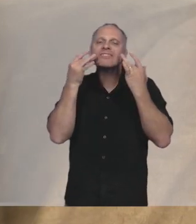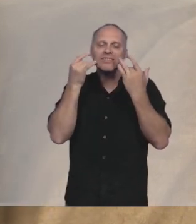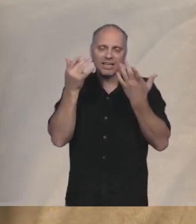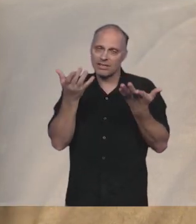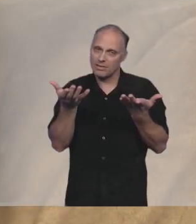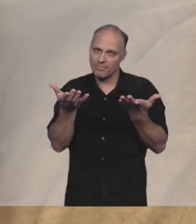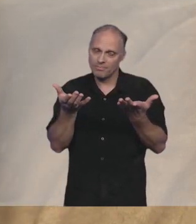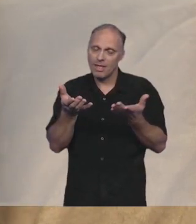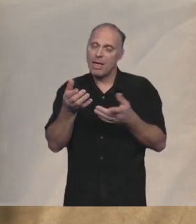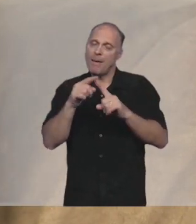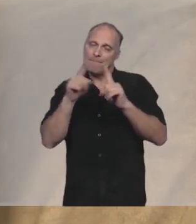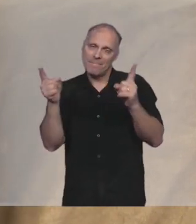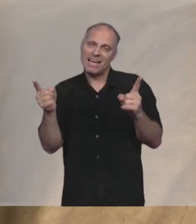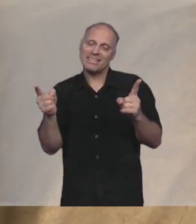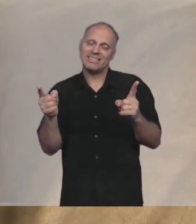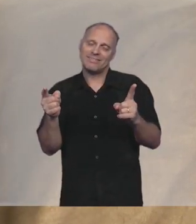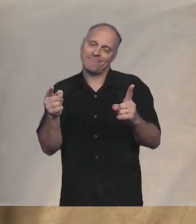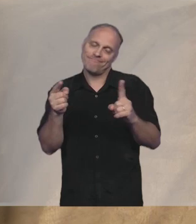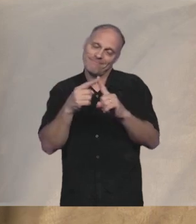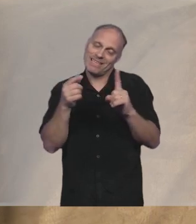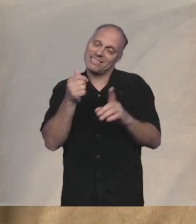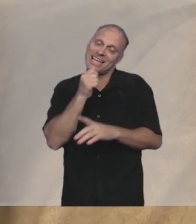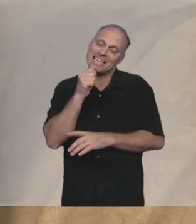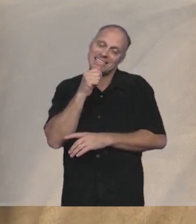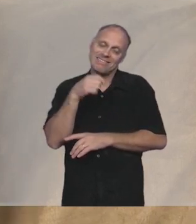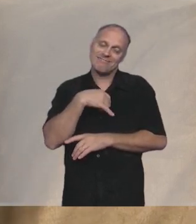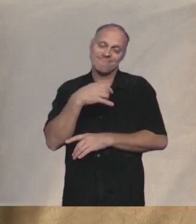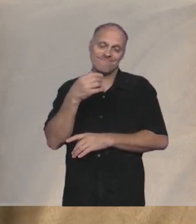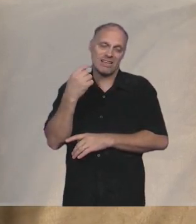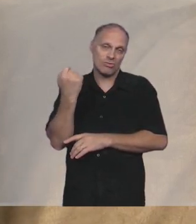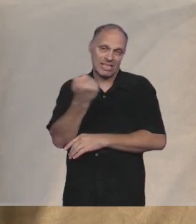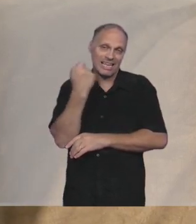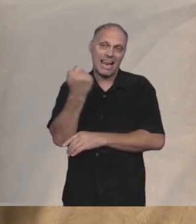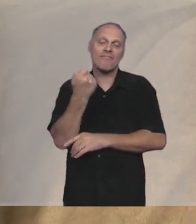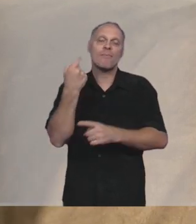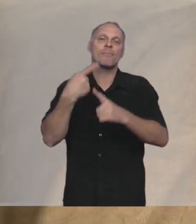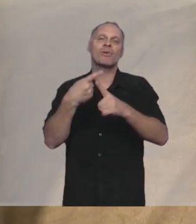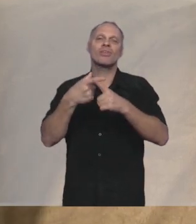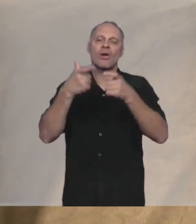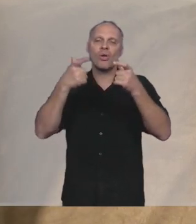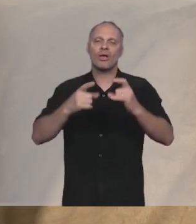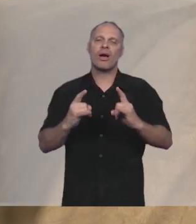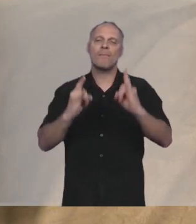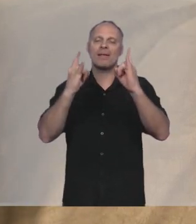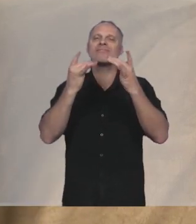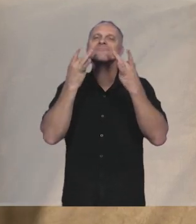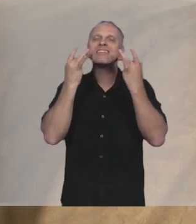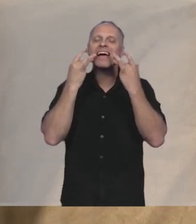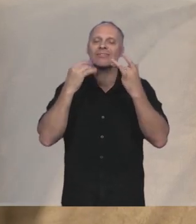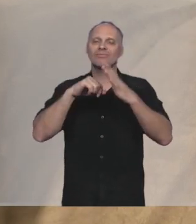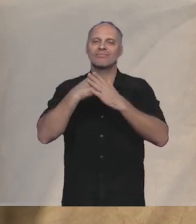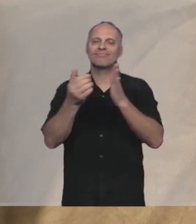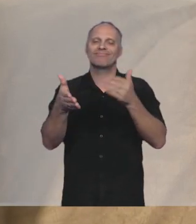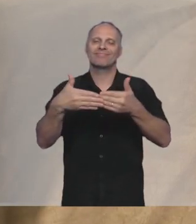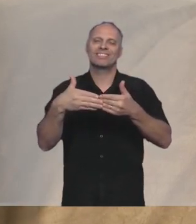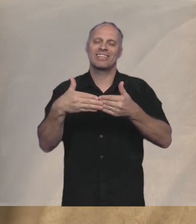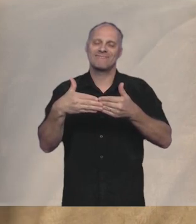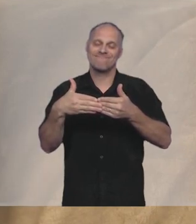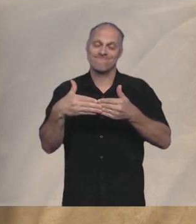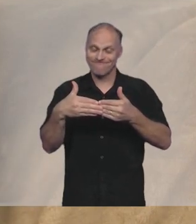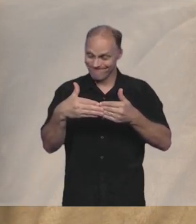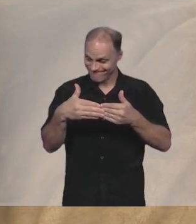que são os teatros interditados, e aí é uma crítica que